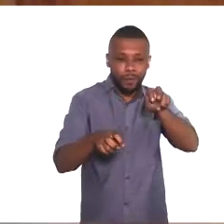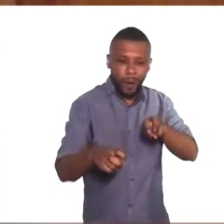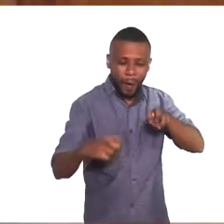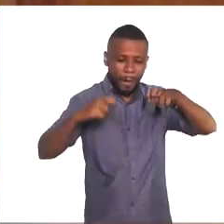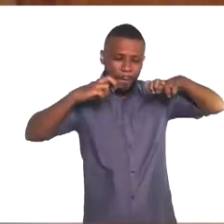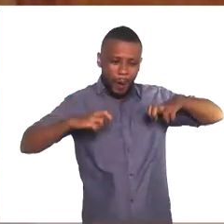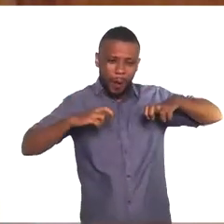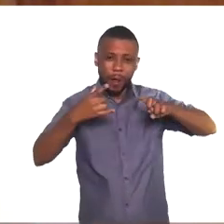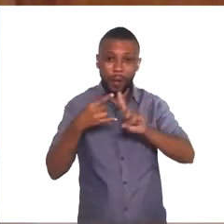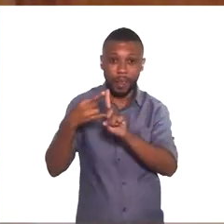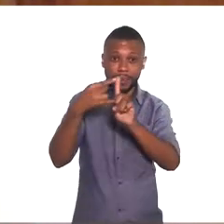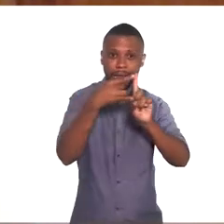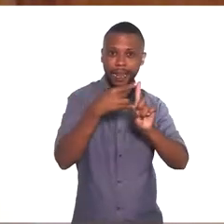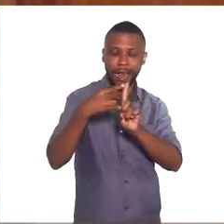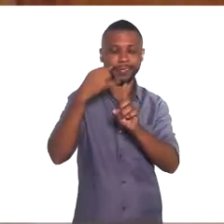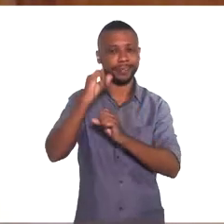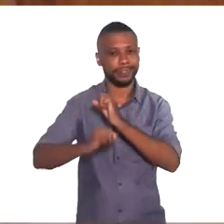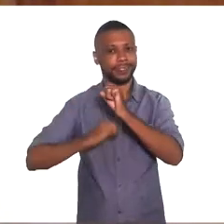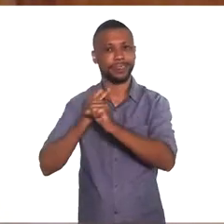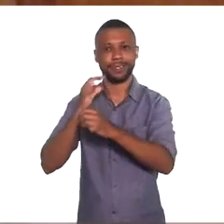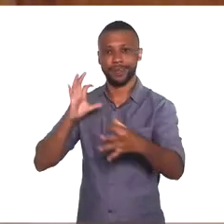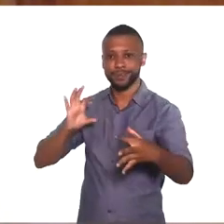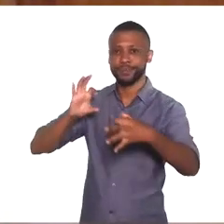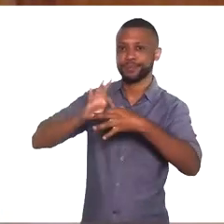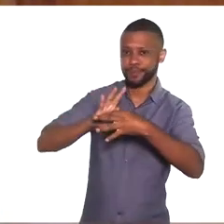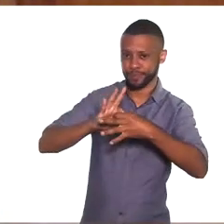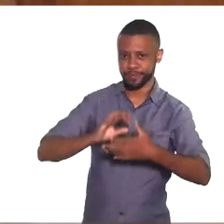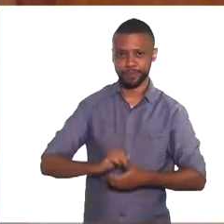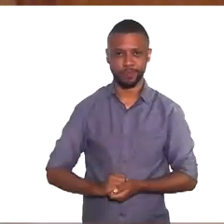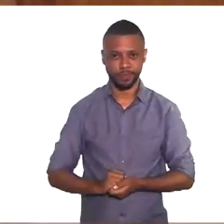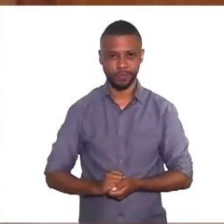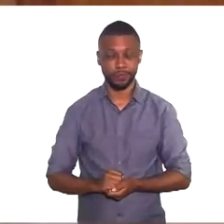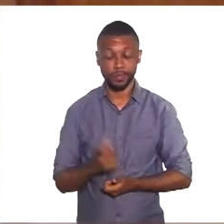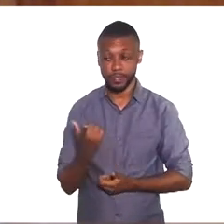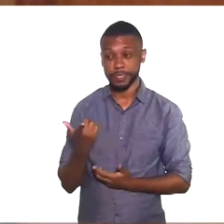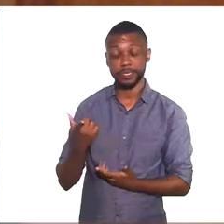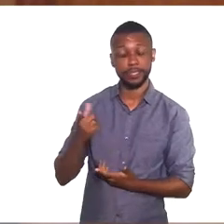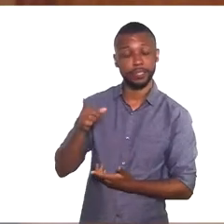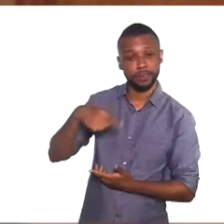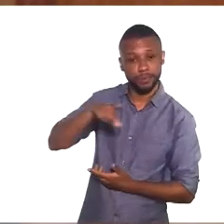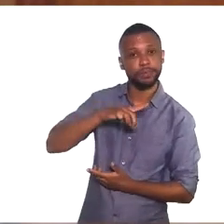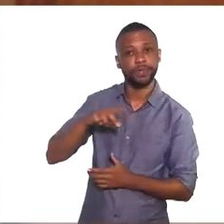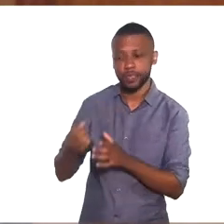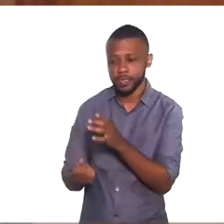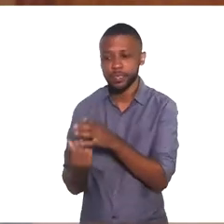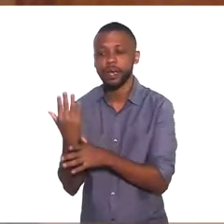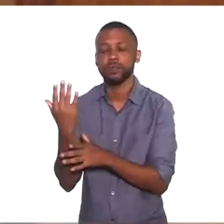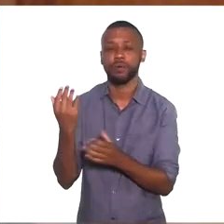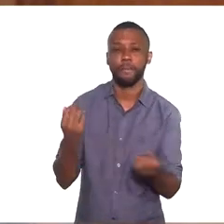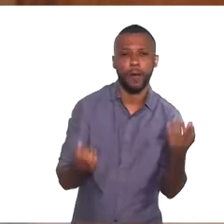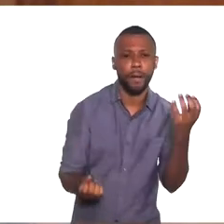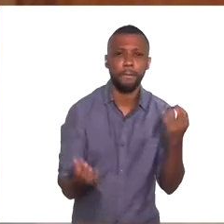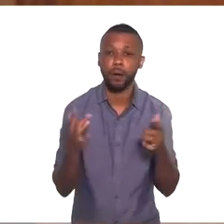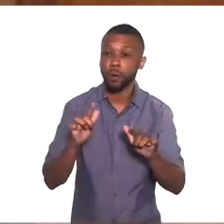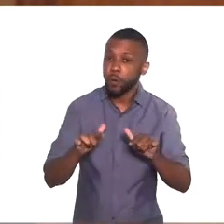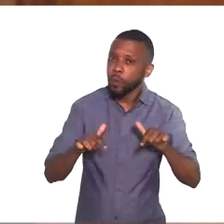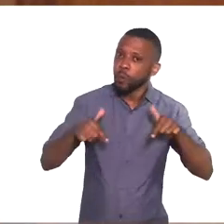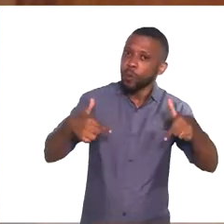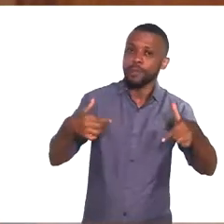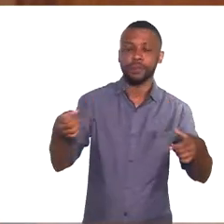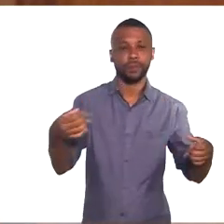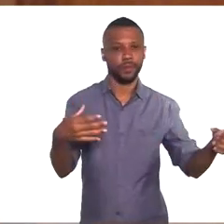da através da internet e e nesse aspecto vai criando aí nascendo novas